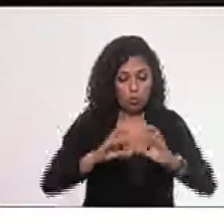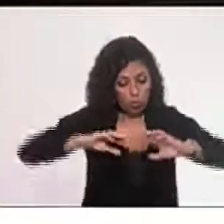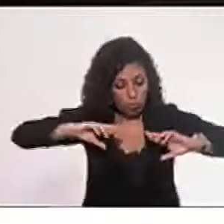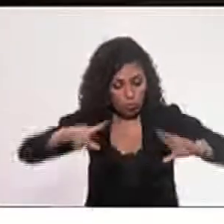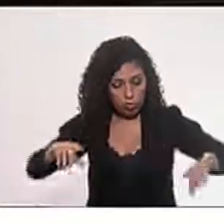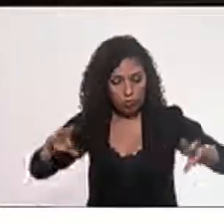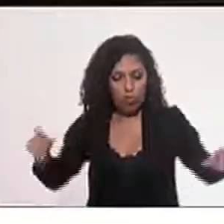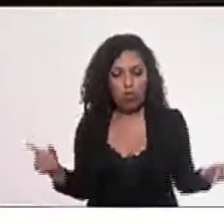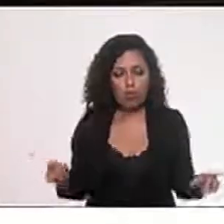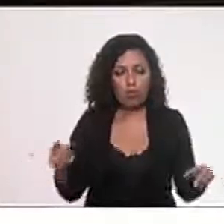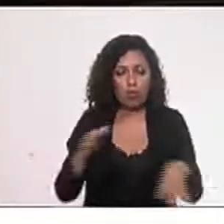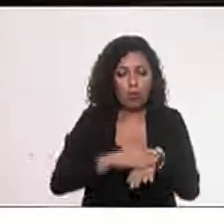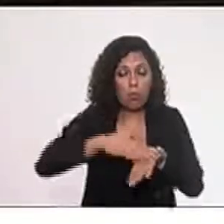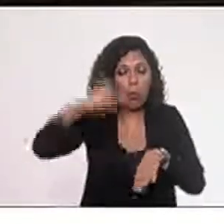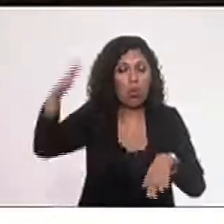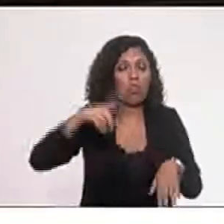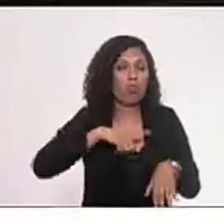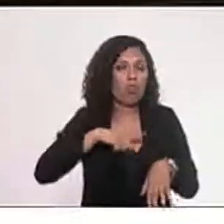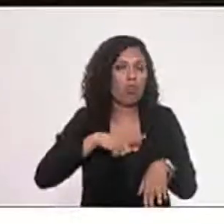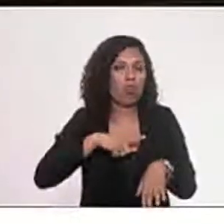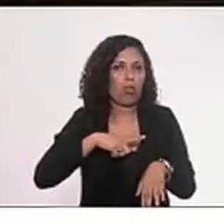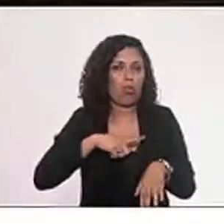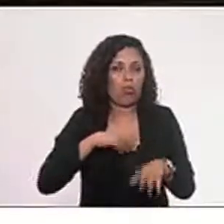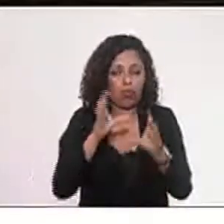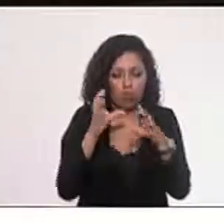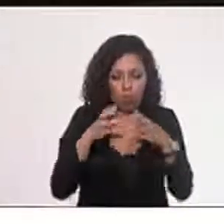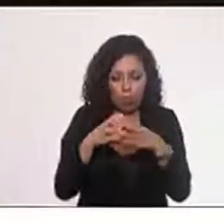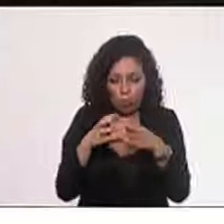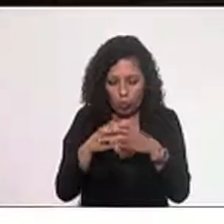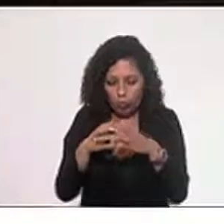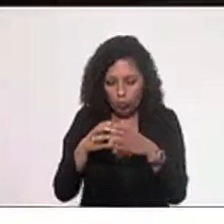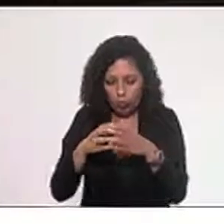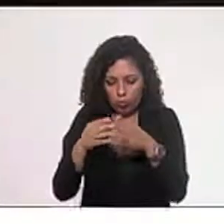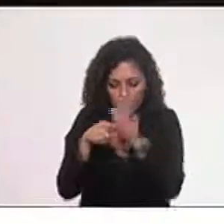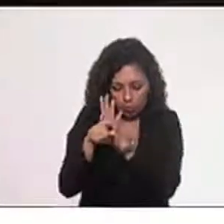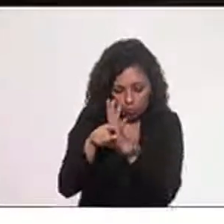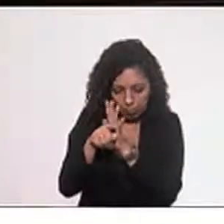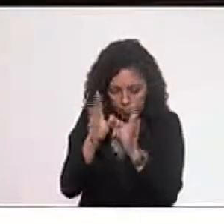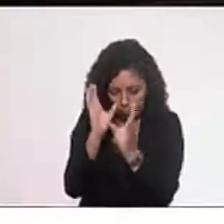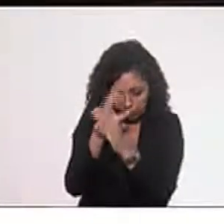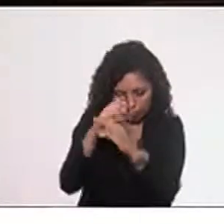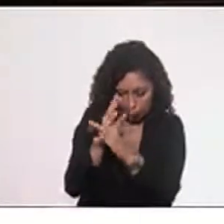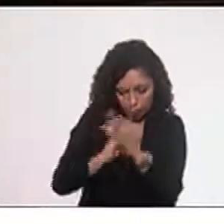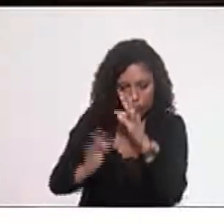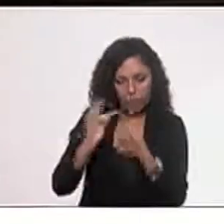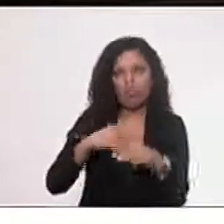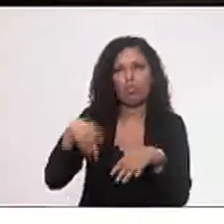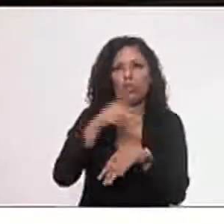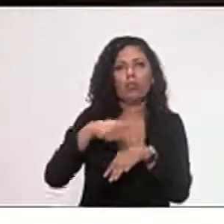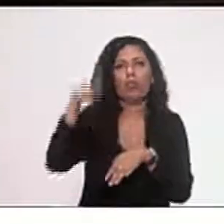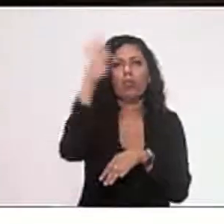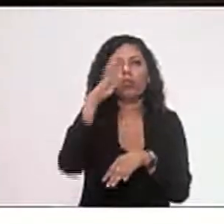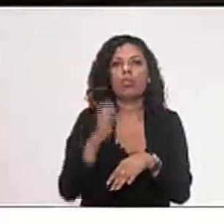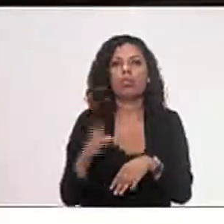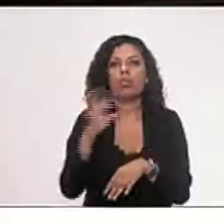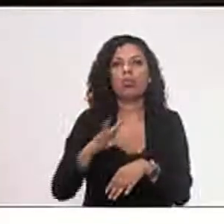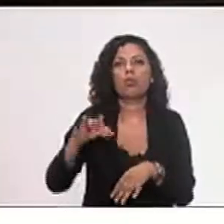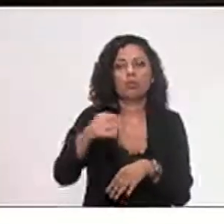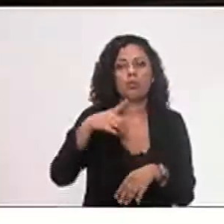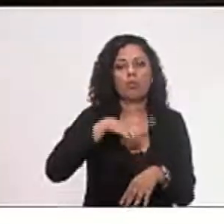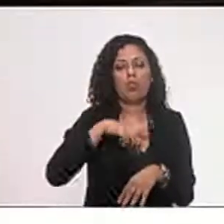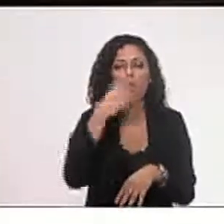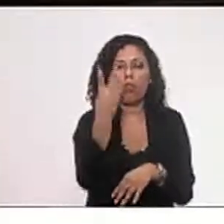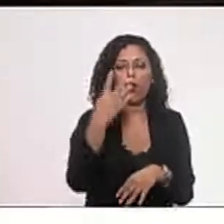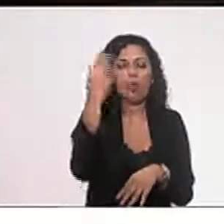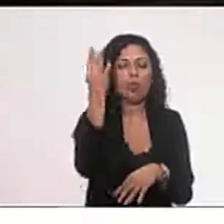pesquisa e de inovação funcionando no brasil além das nossas quatro universidades federais